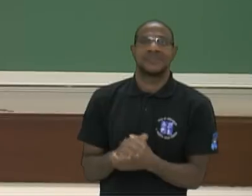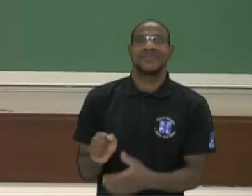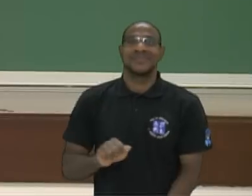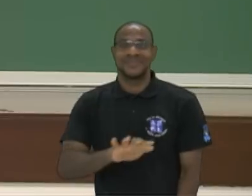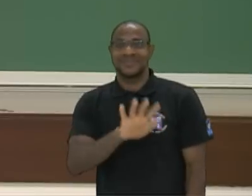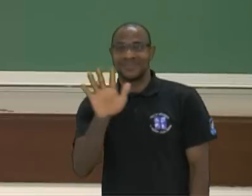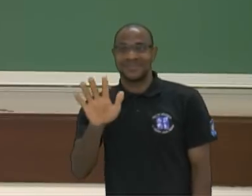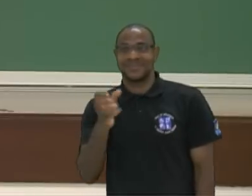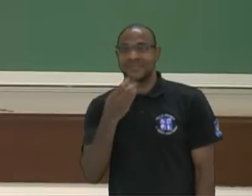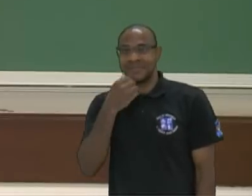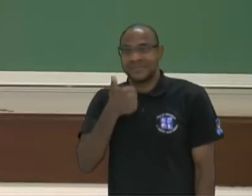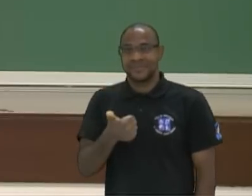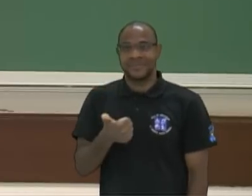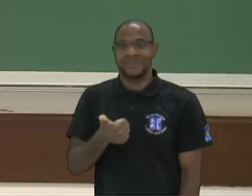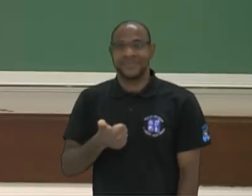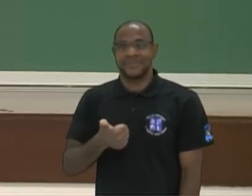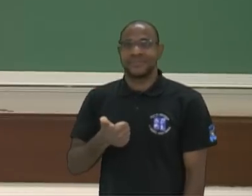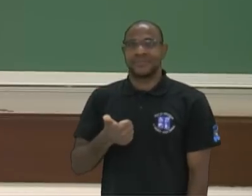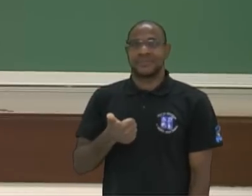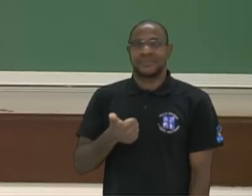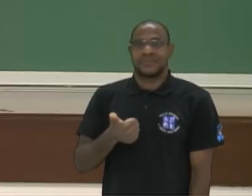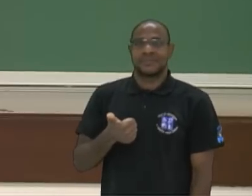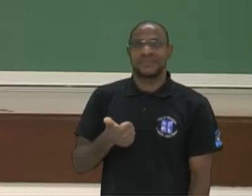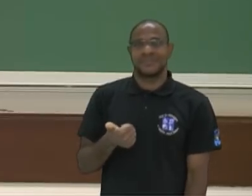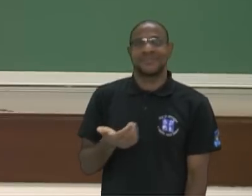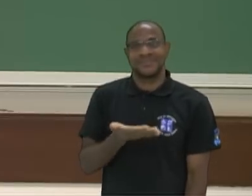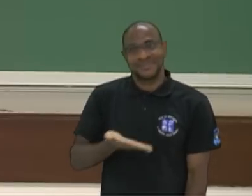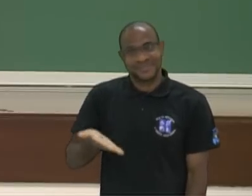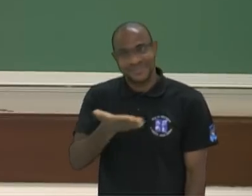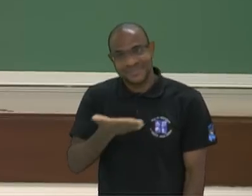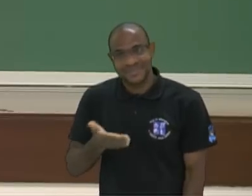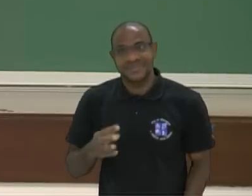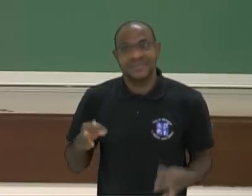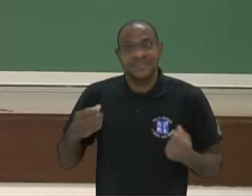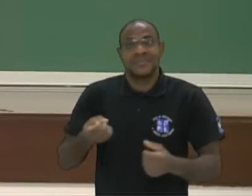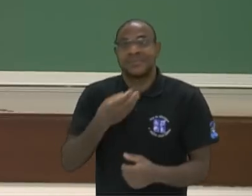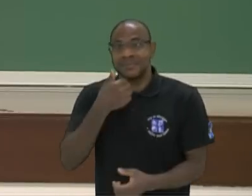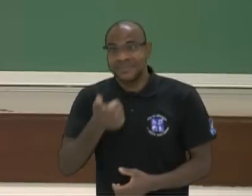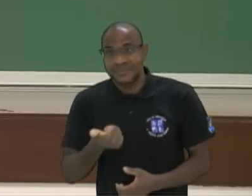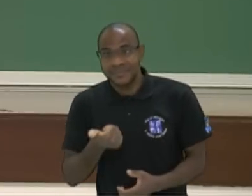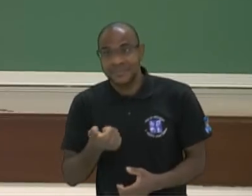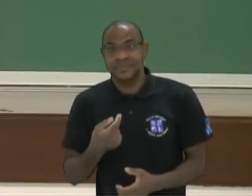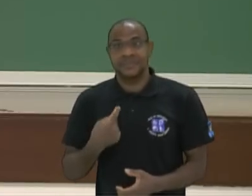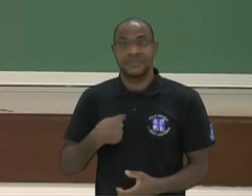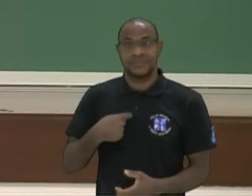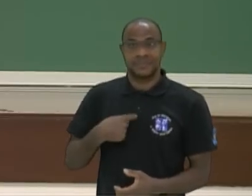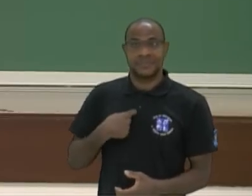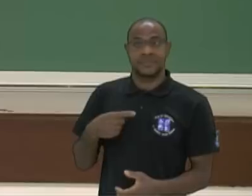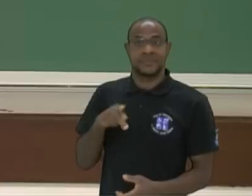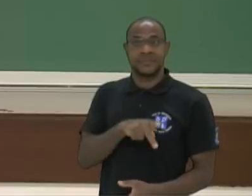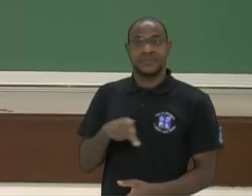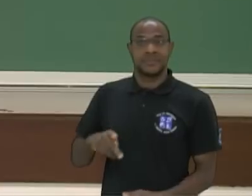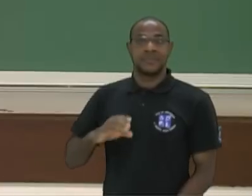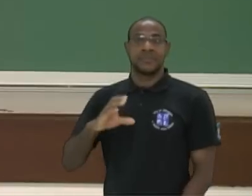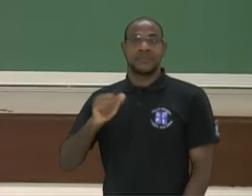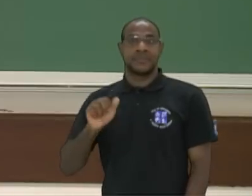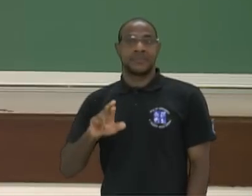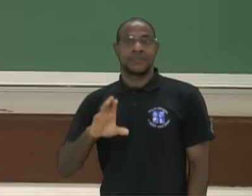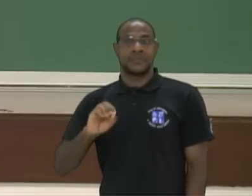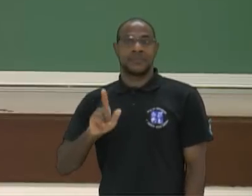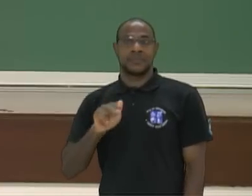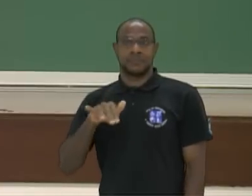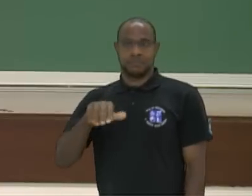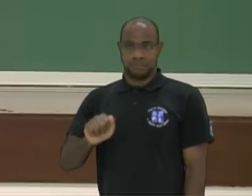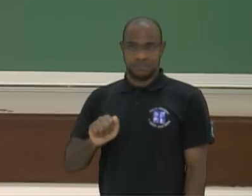Olá, tudo bem, queridos alunos? Como é que vocês estão? Espero que todos estejam bem. Eu sou a professora Carolina Molina, seja bem-vindo à